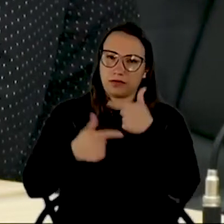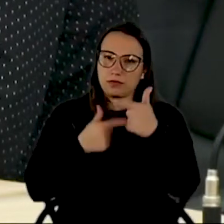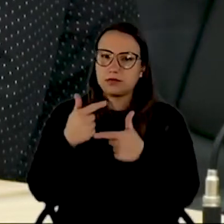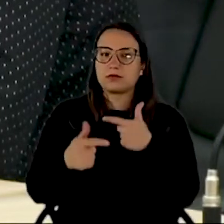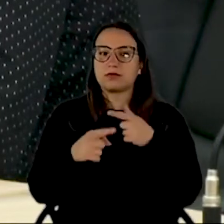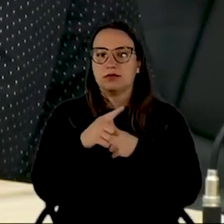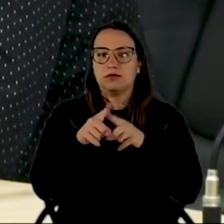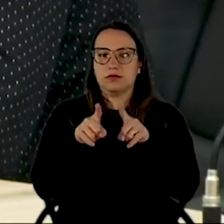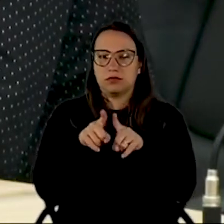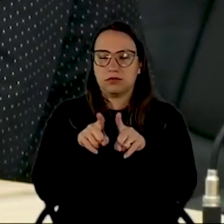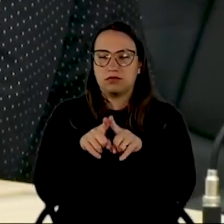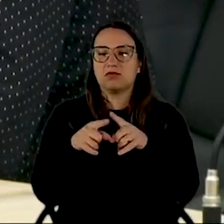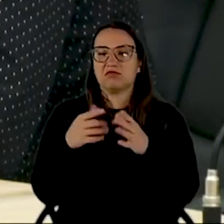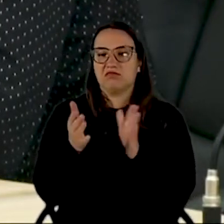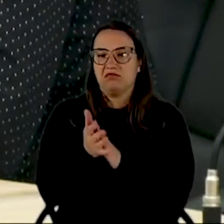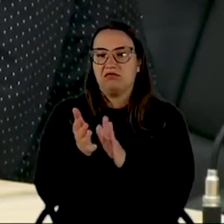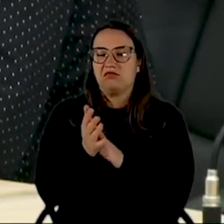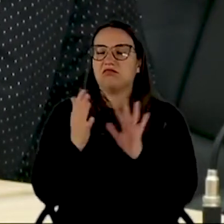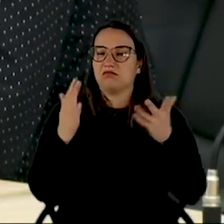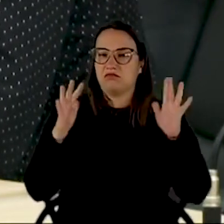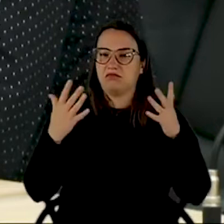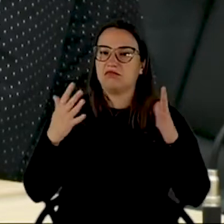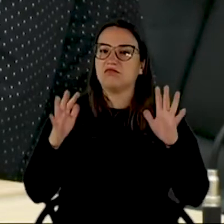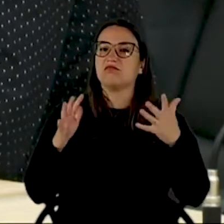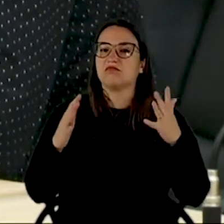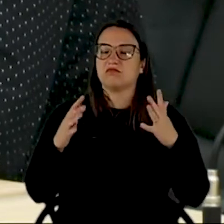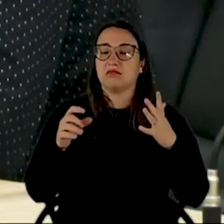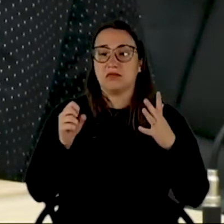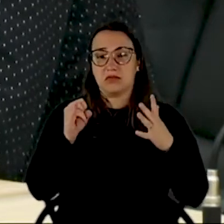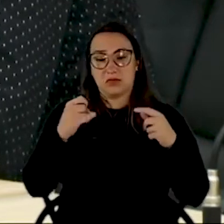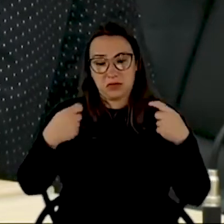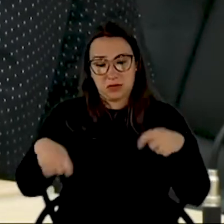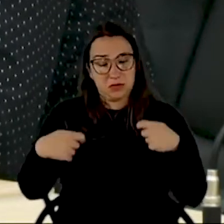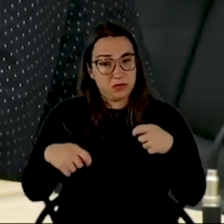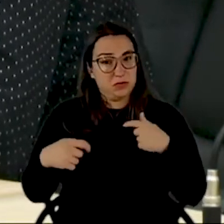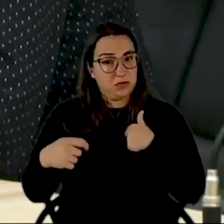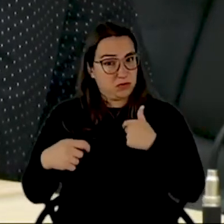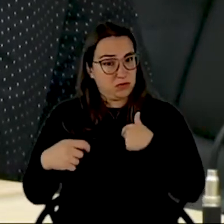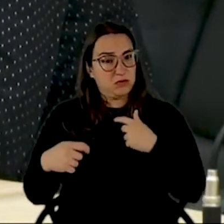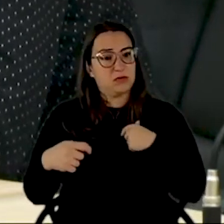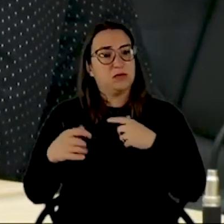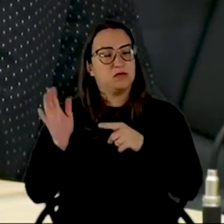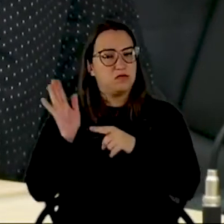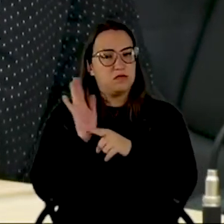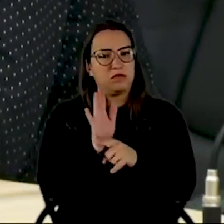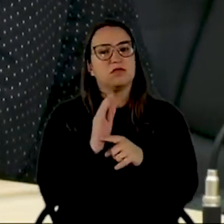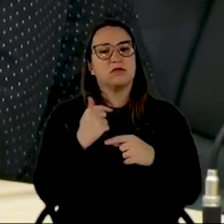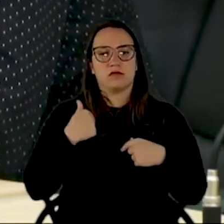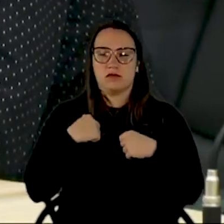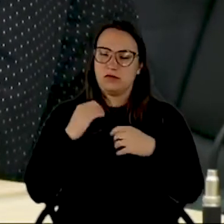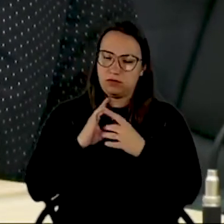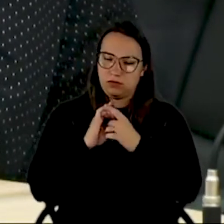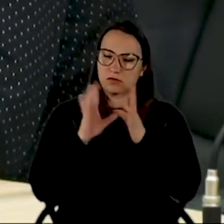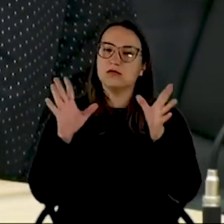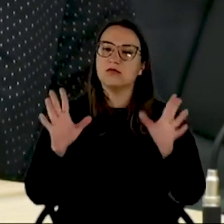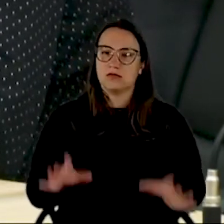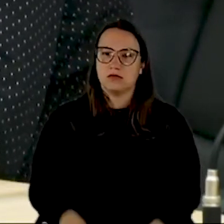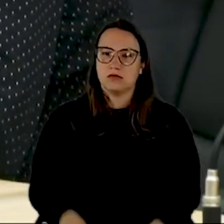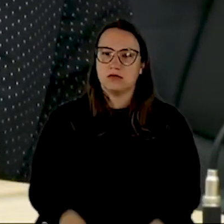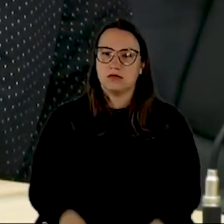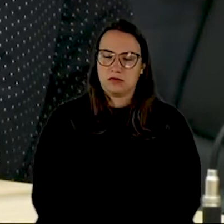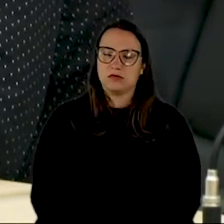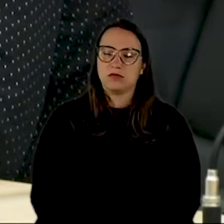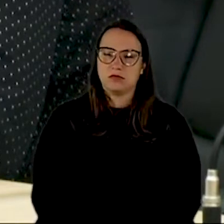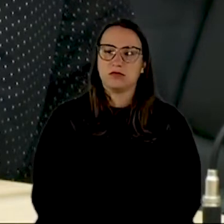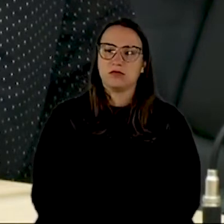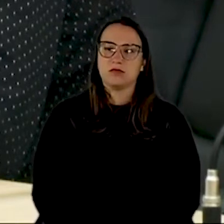de tirar o chapéu. E sempre falei para o Sérgio: Sérgio, o que precisar da minha parte, o que tiver no meu alcance, pode ter certeza que eu vou estar